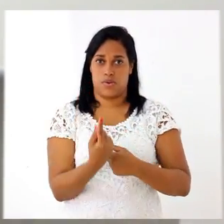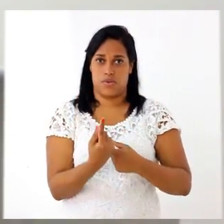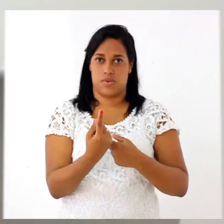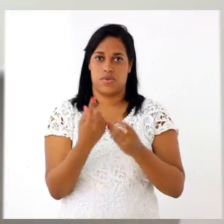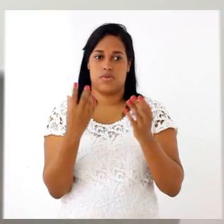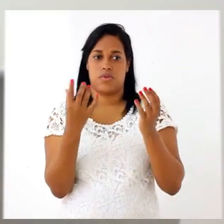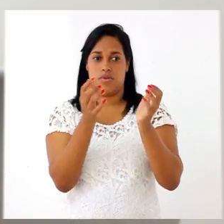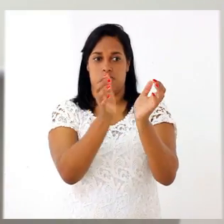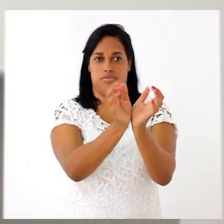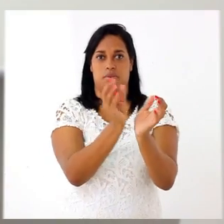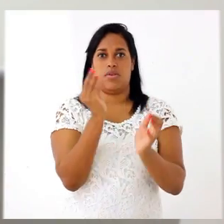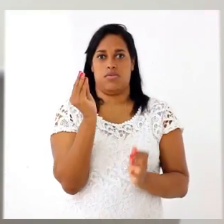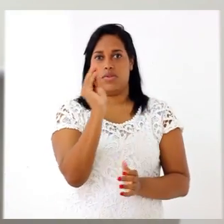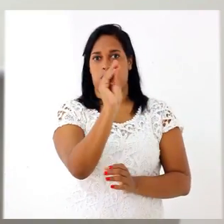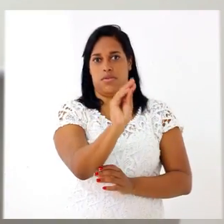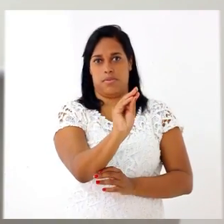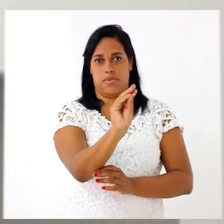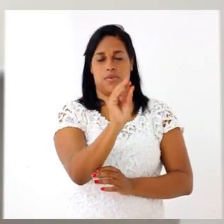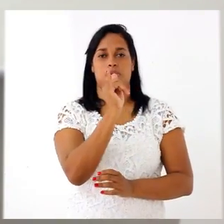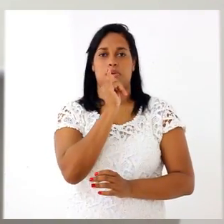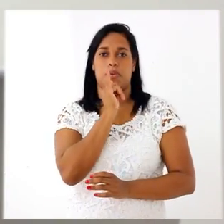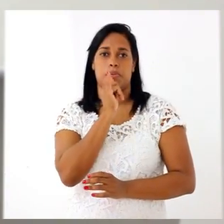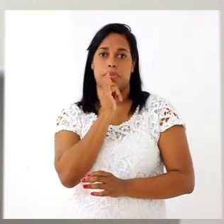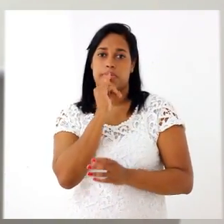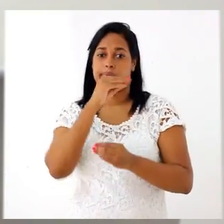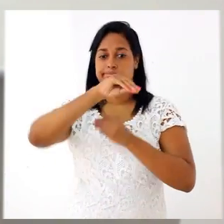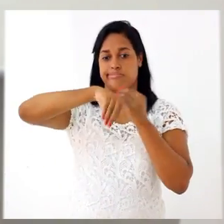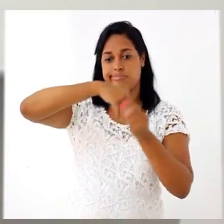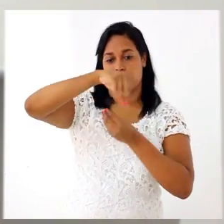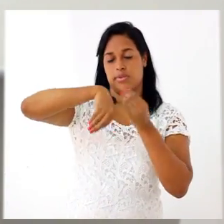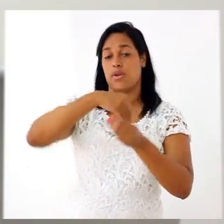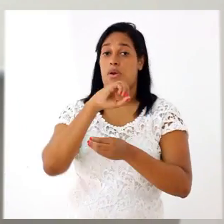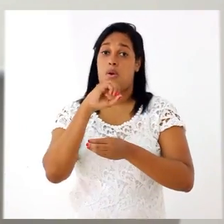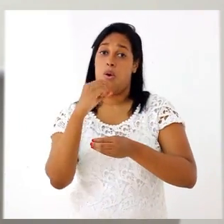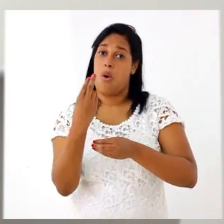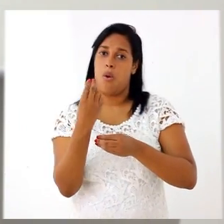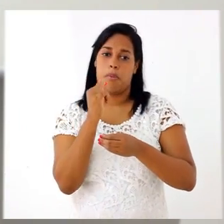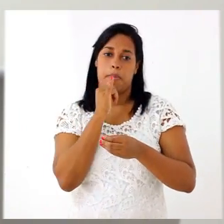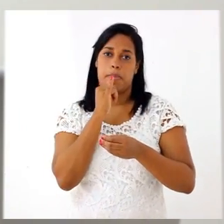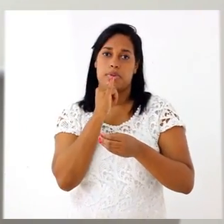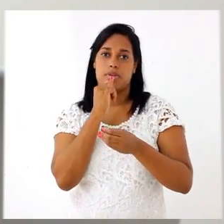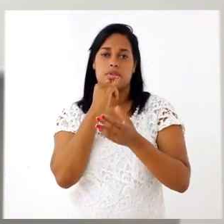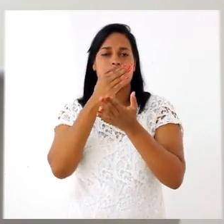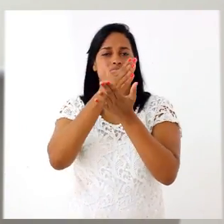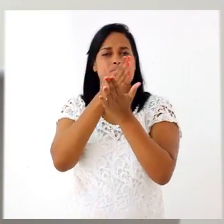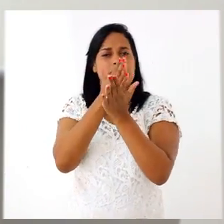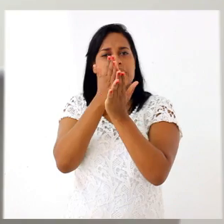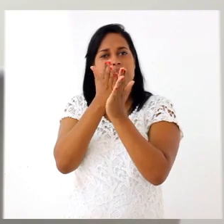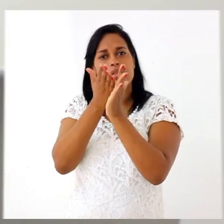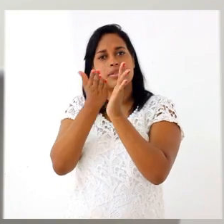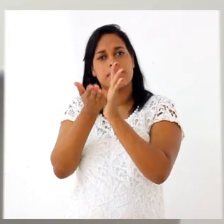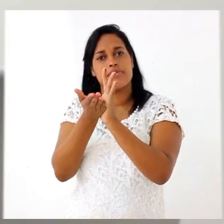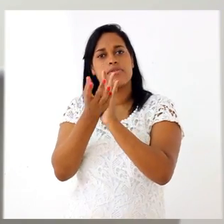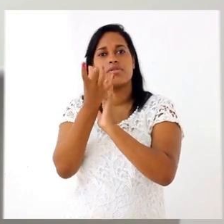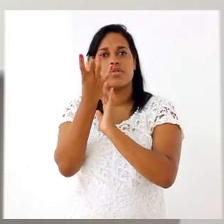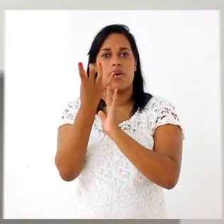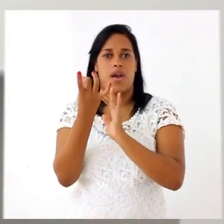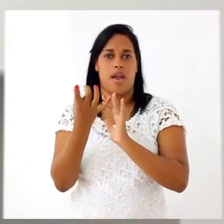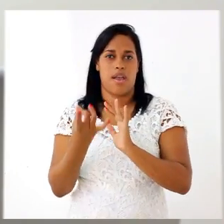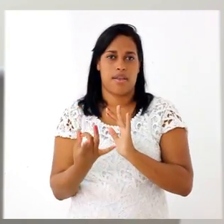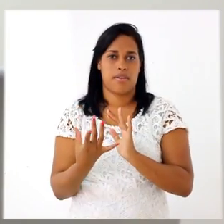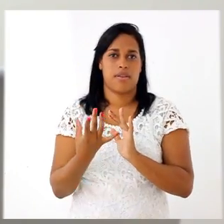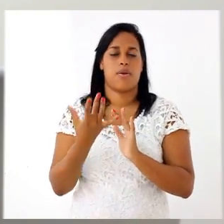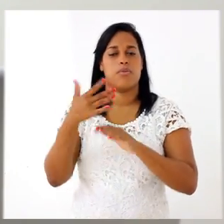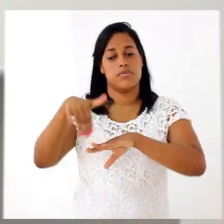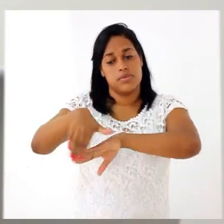só, ok? Então, rua, número, tudo misturado. Ou você pode ter também subdivisões, um atributo com subdivisões, que